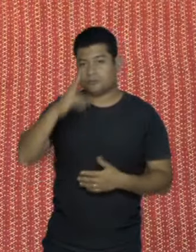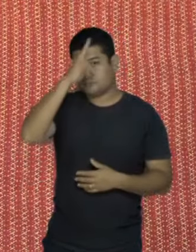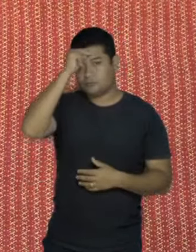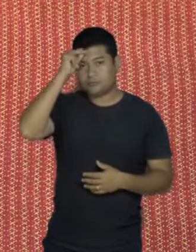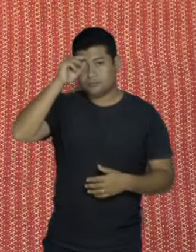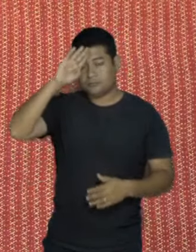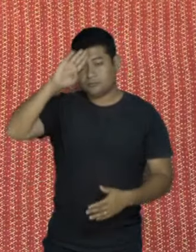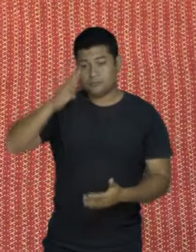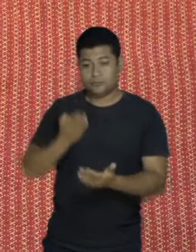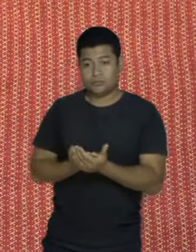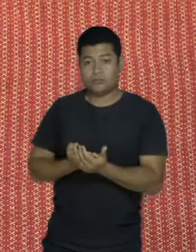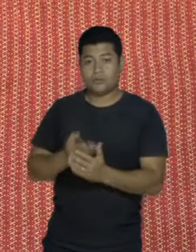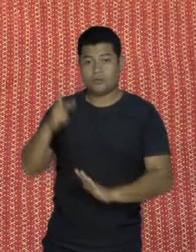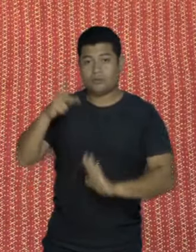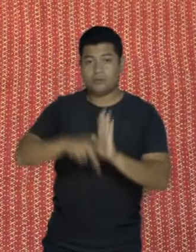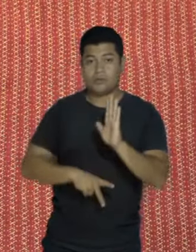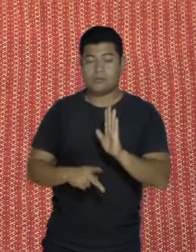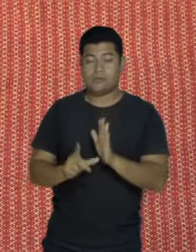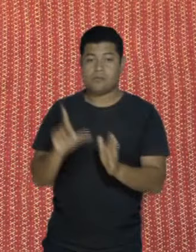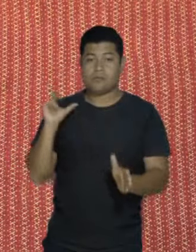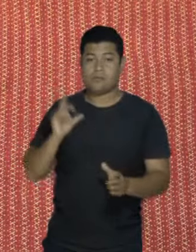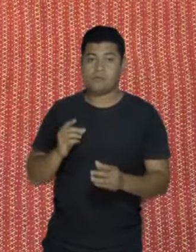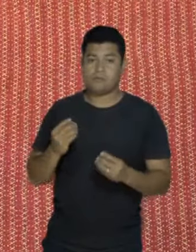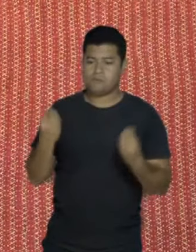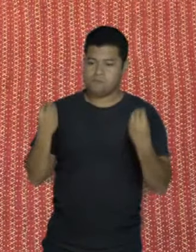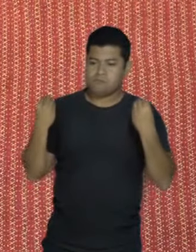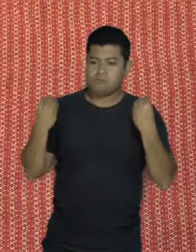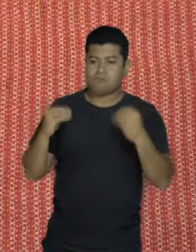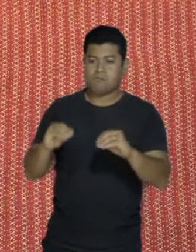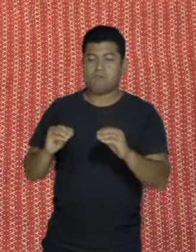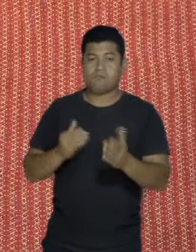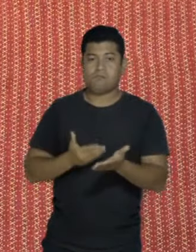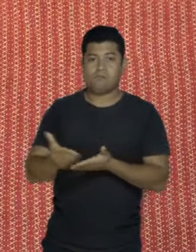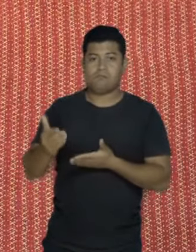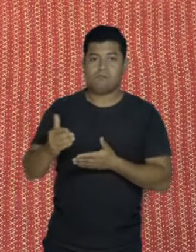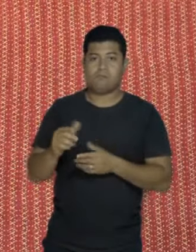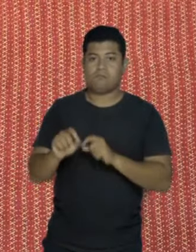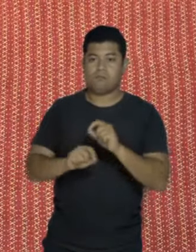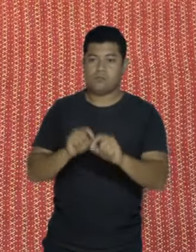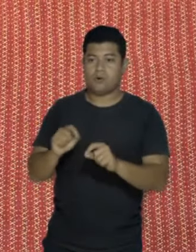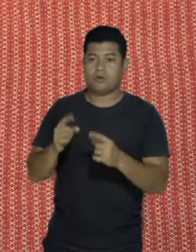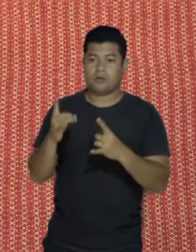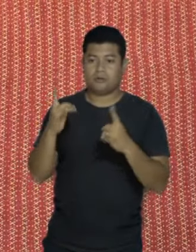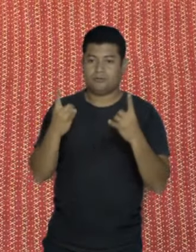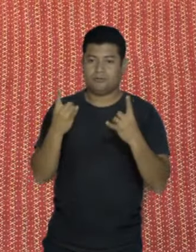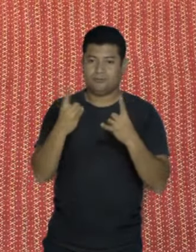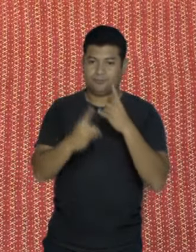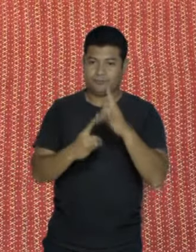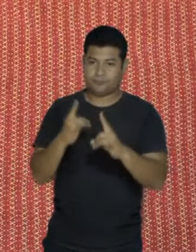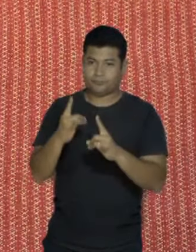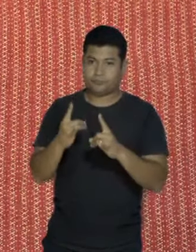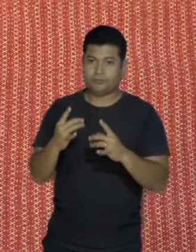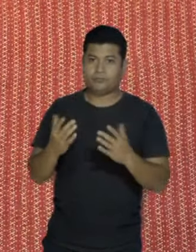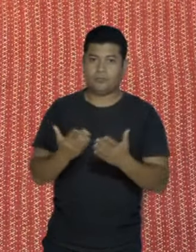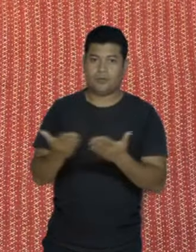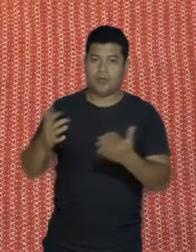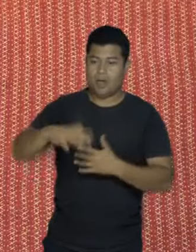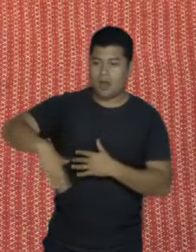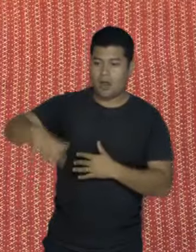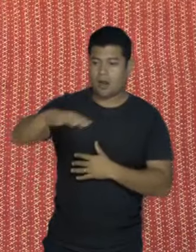plantado alguns anos antes com o início das aulas de robótica na rede Municipal por isso também